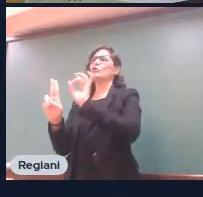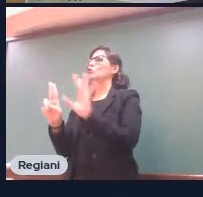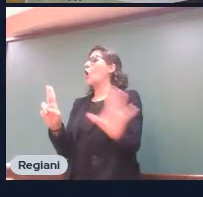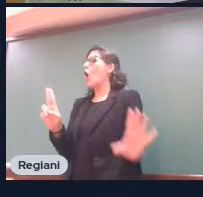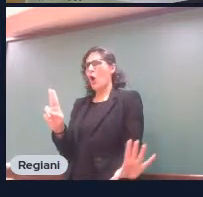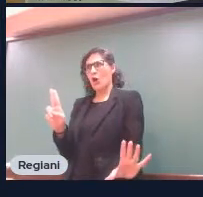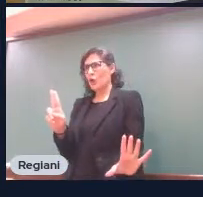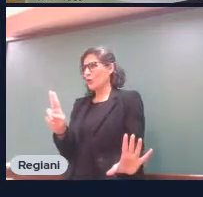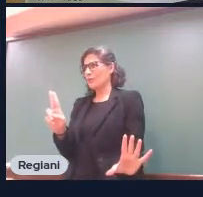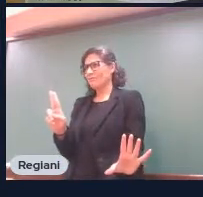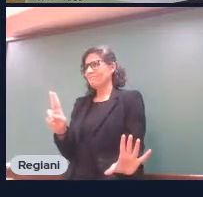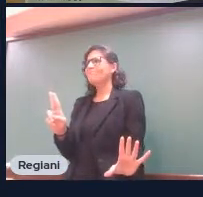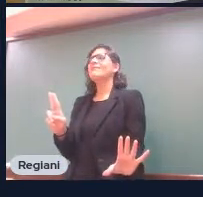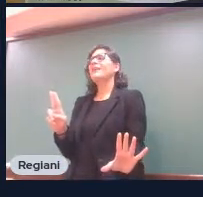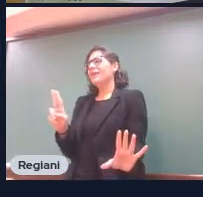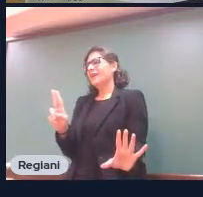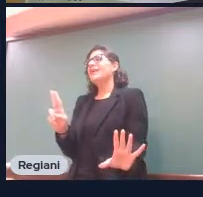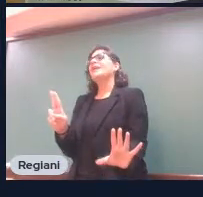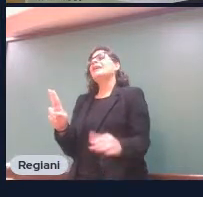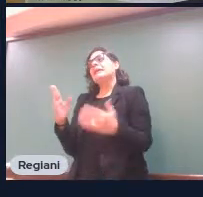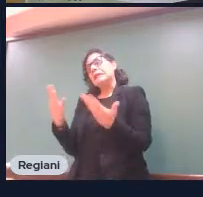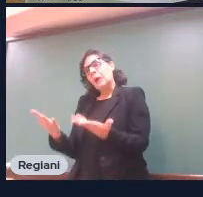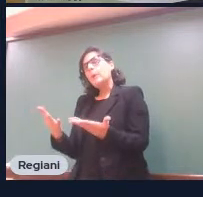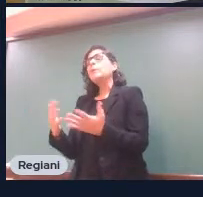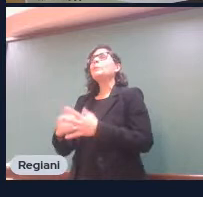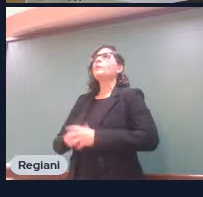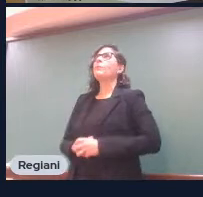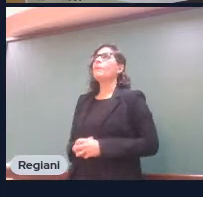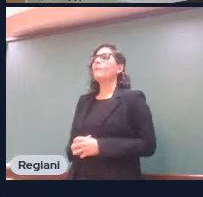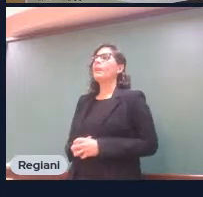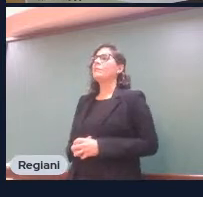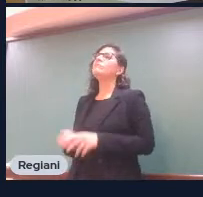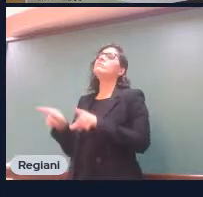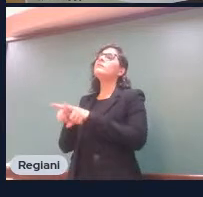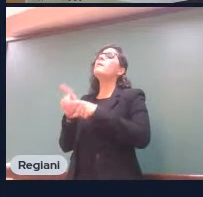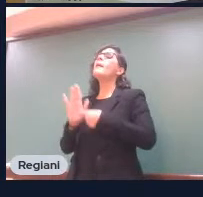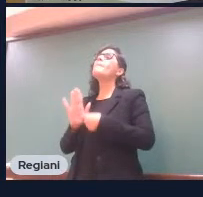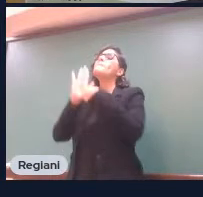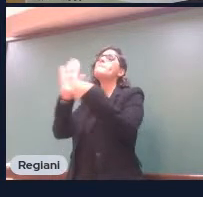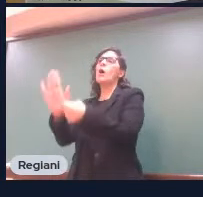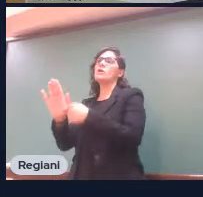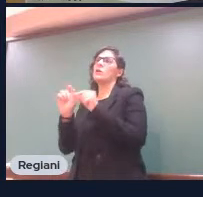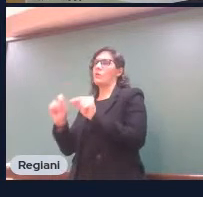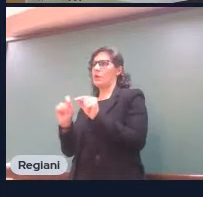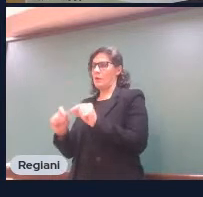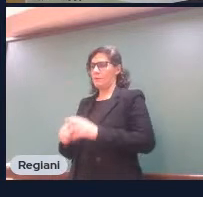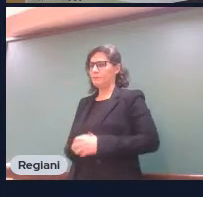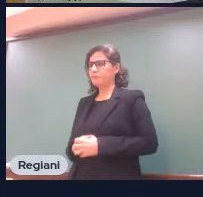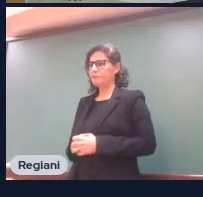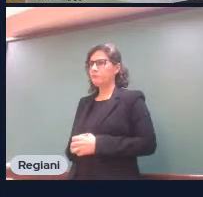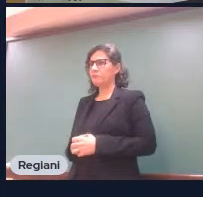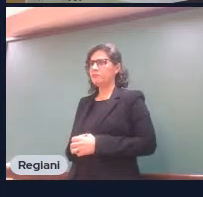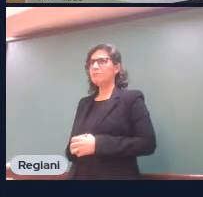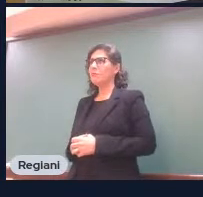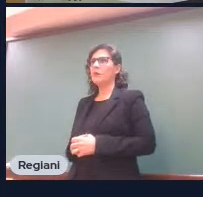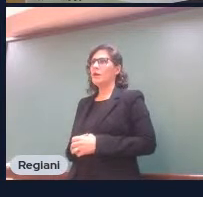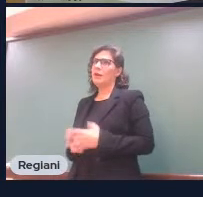ele traz essa questão e também ele revela que não há uma